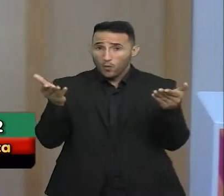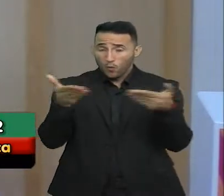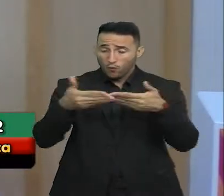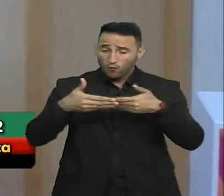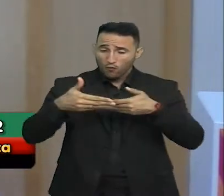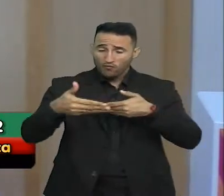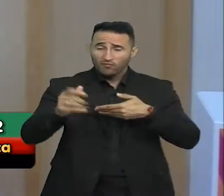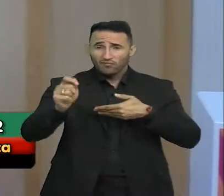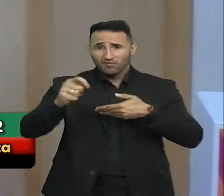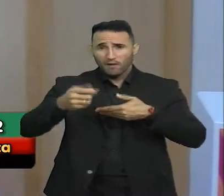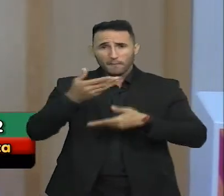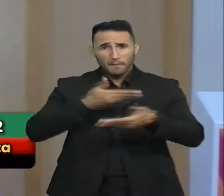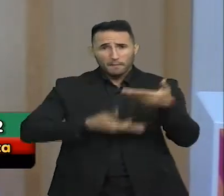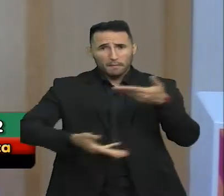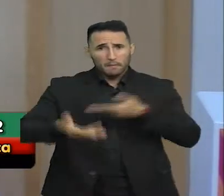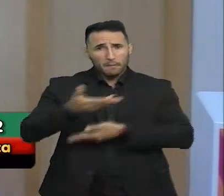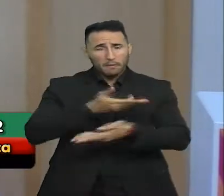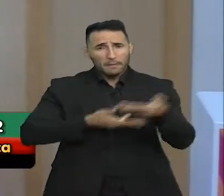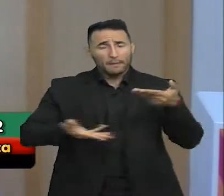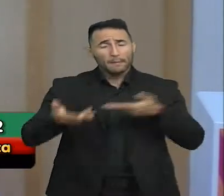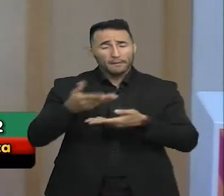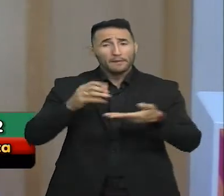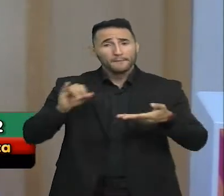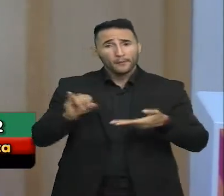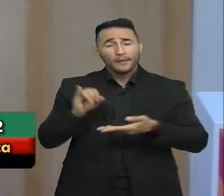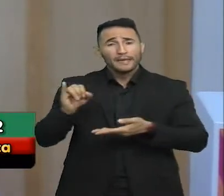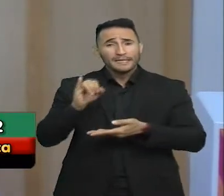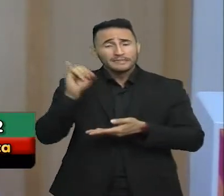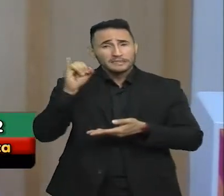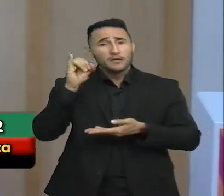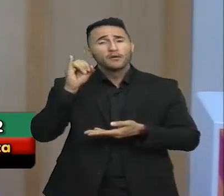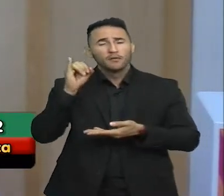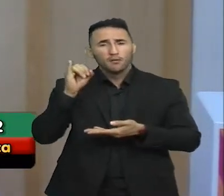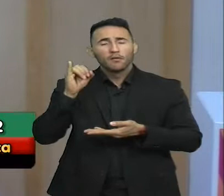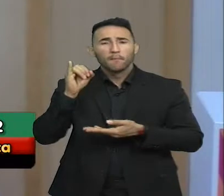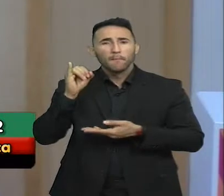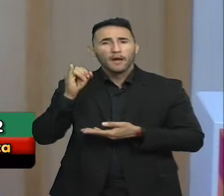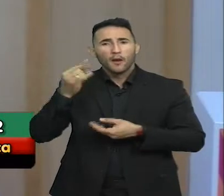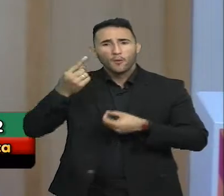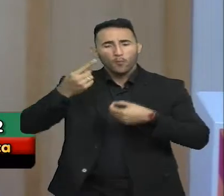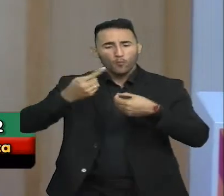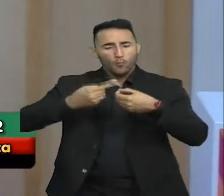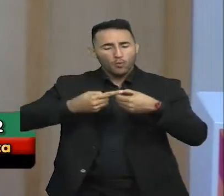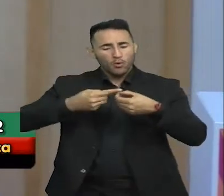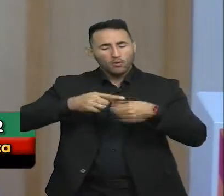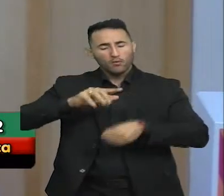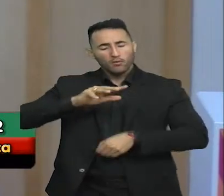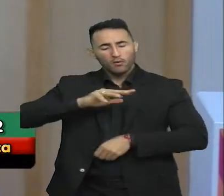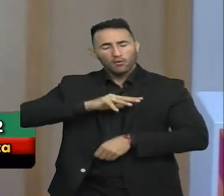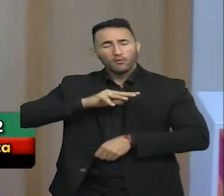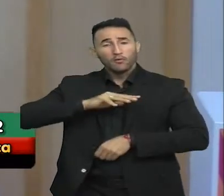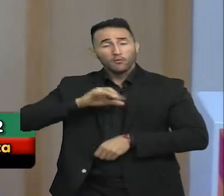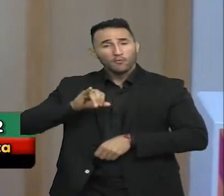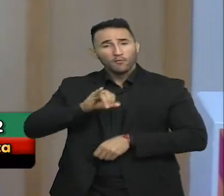poder falar para vocês da importância que é para um município, da importância que é para um